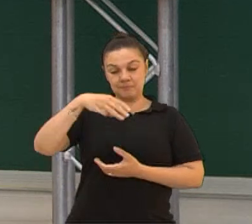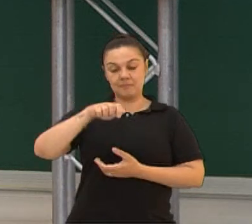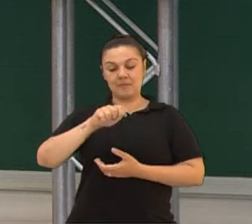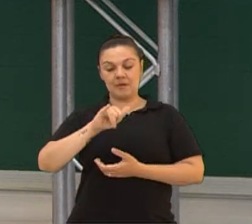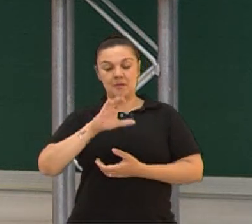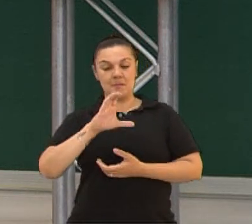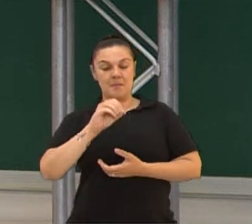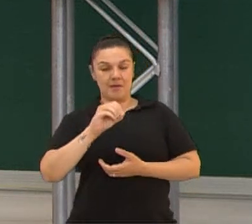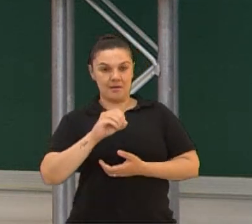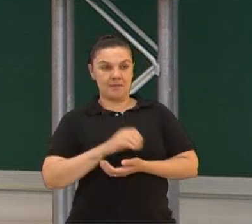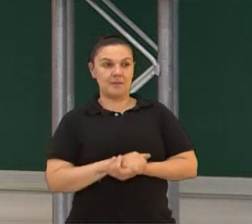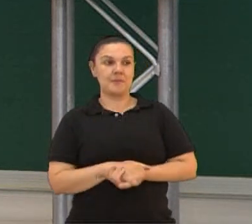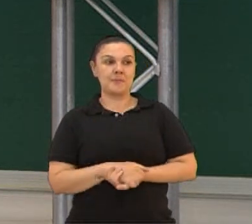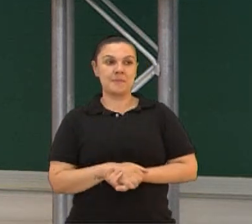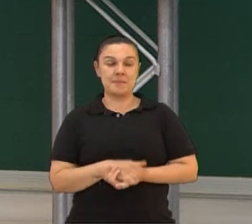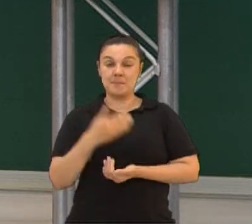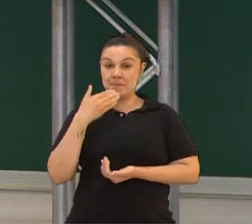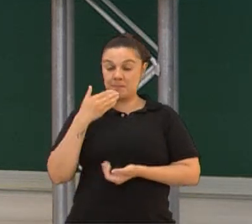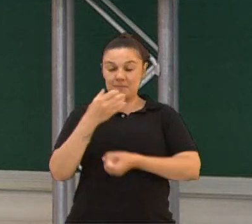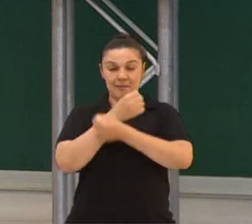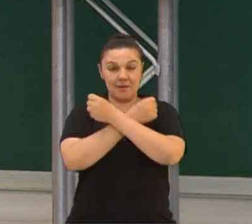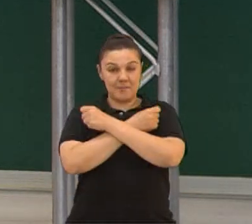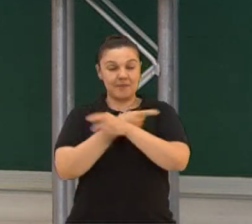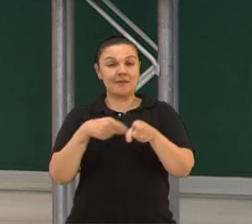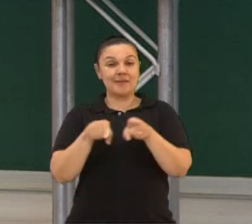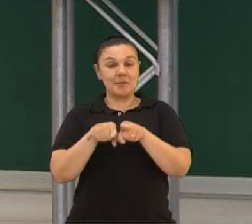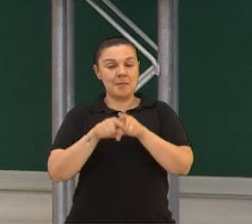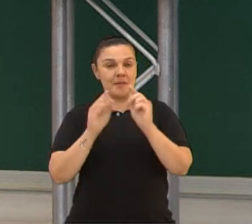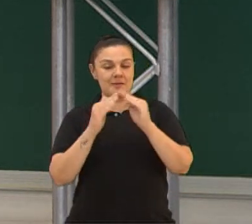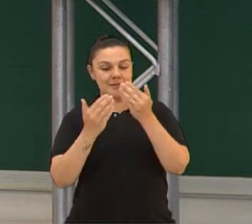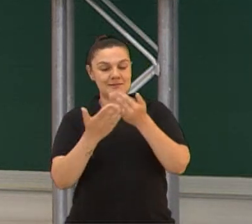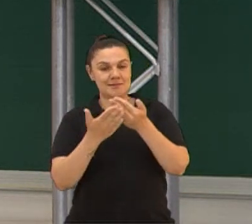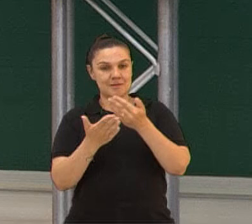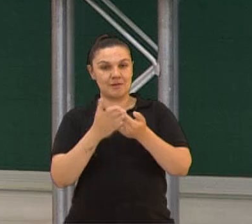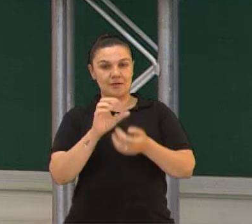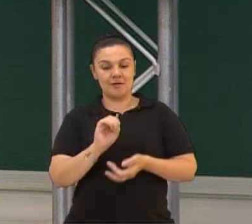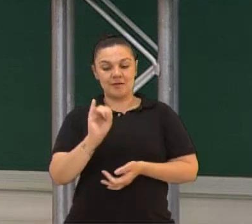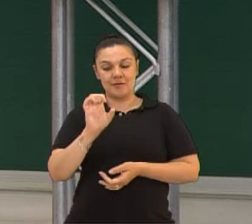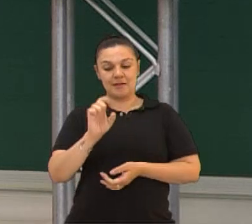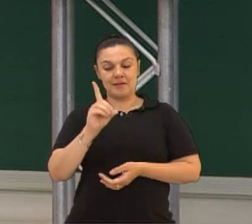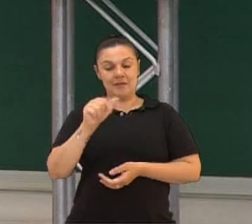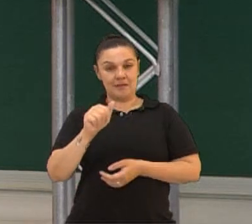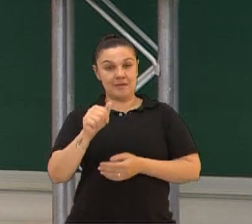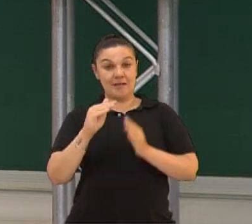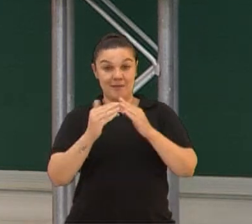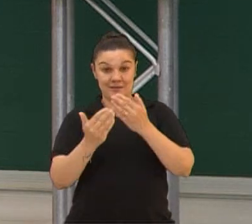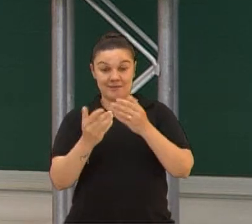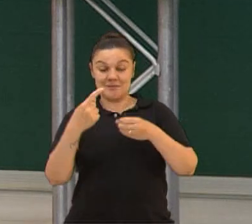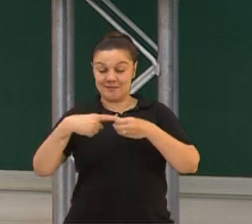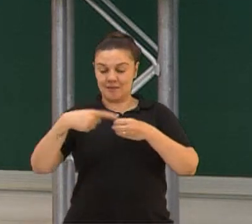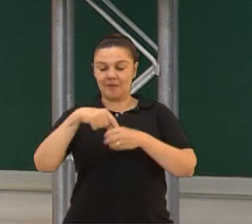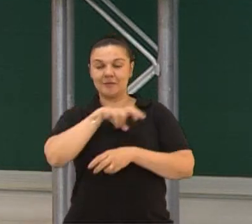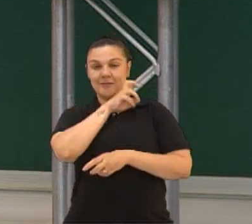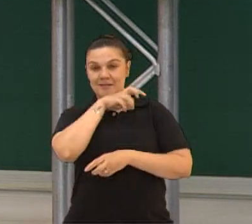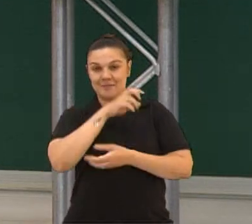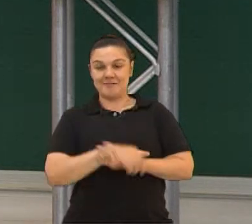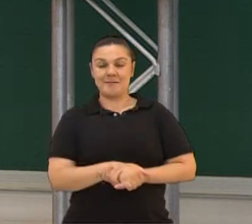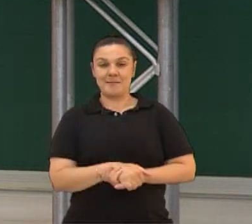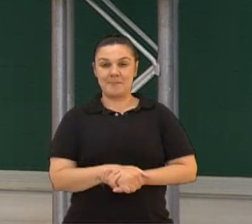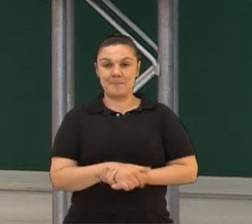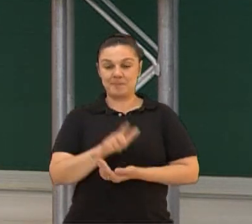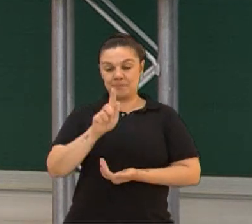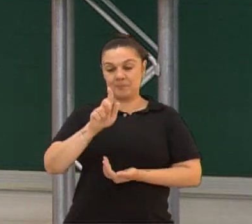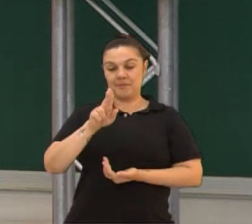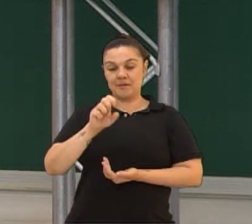Ricardo Garbuio Batista pede um abraço também lá para o Colégio Ieda de Cascavel. O